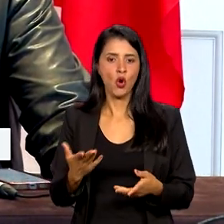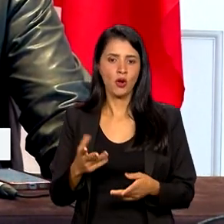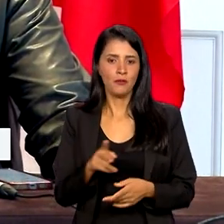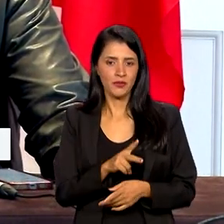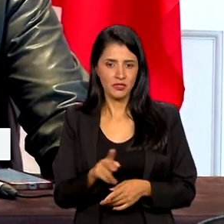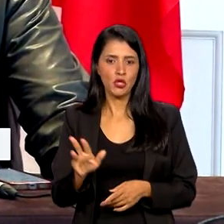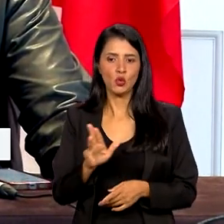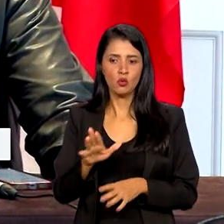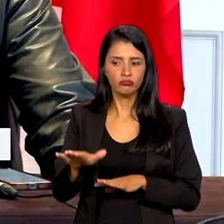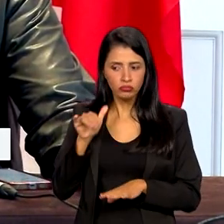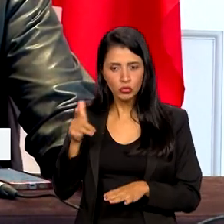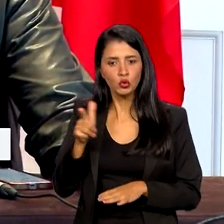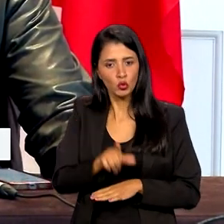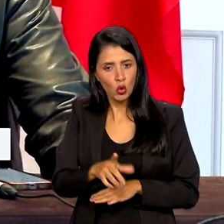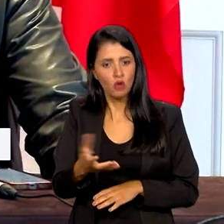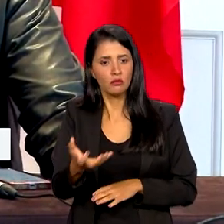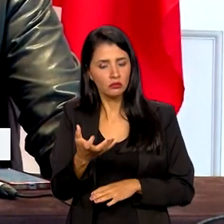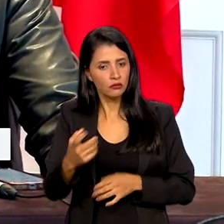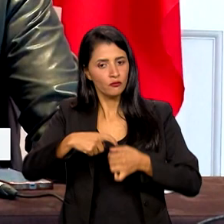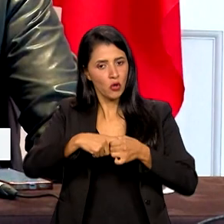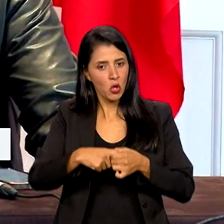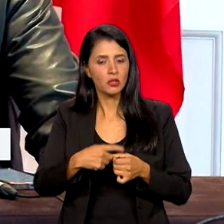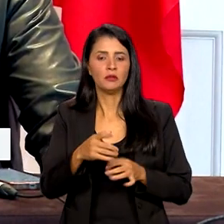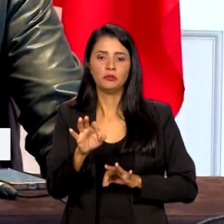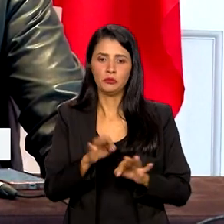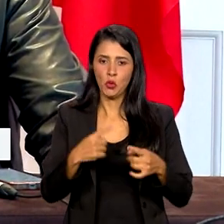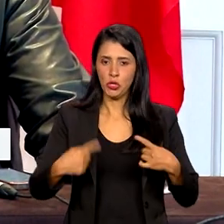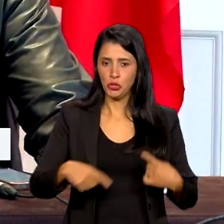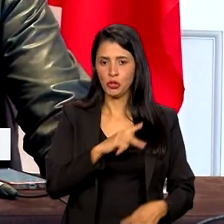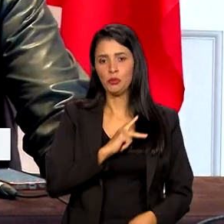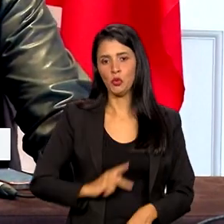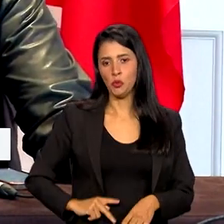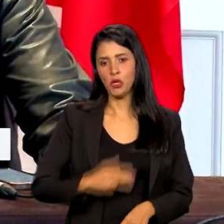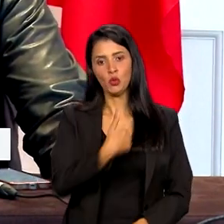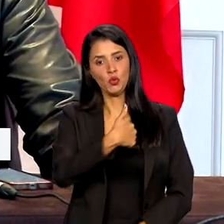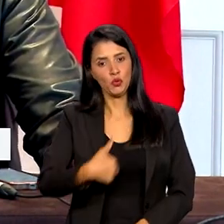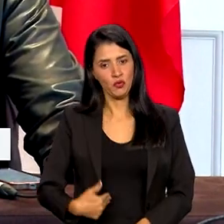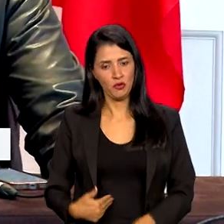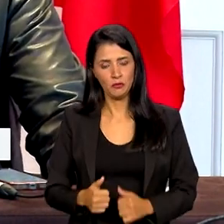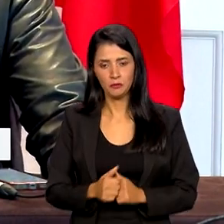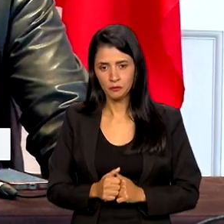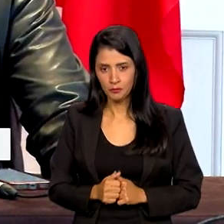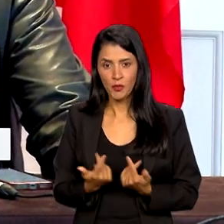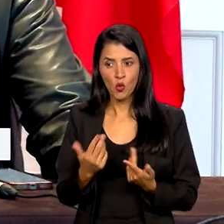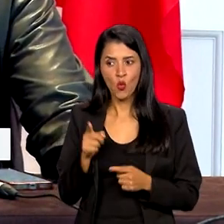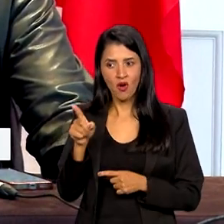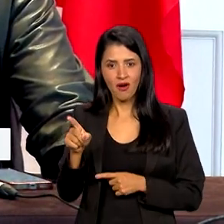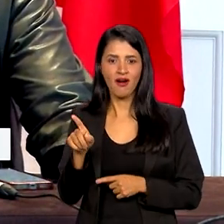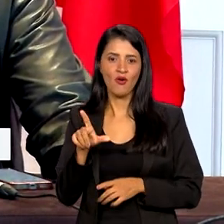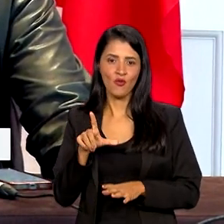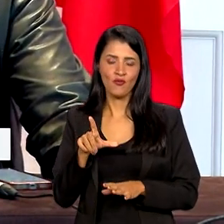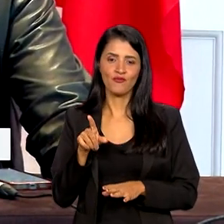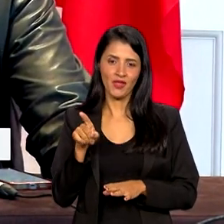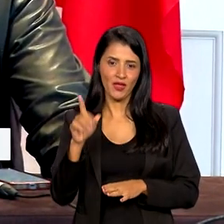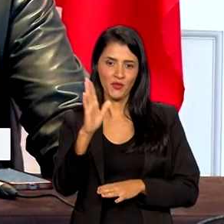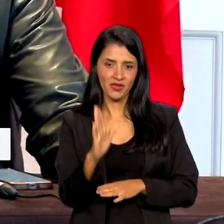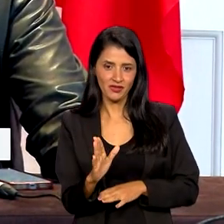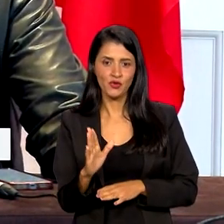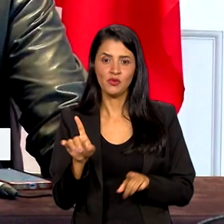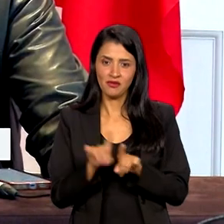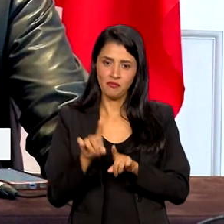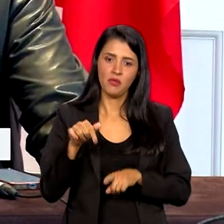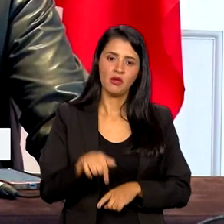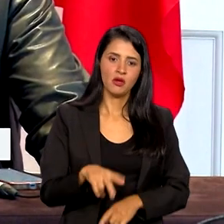nas políticas públicas governamentais. Então, assim como lá, aqui as pessoas brasileiras